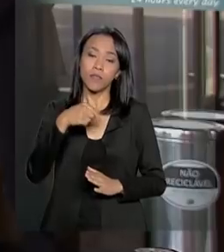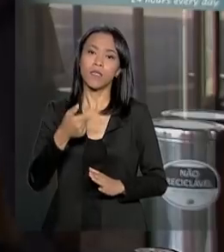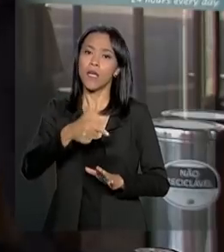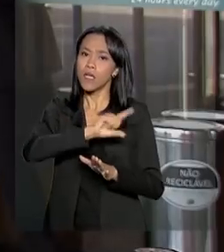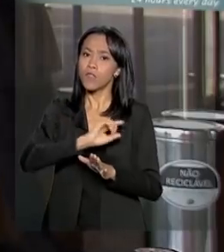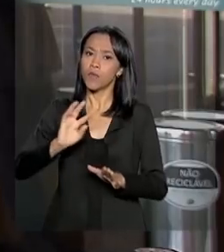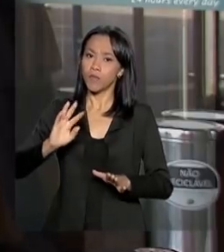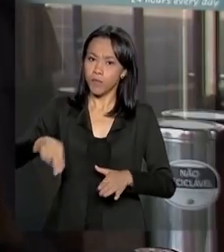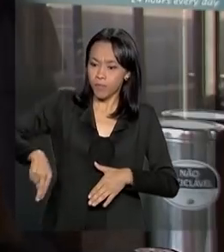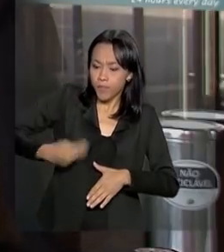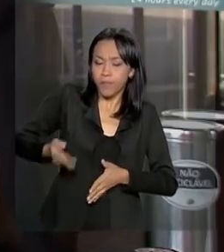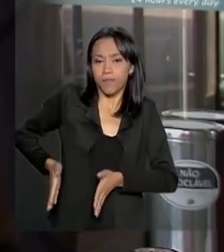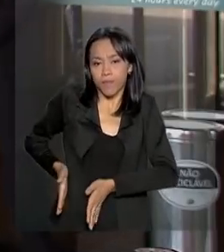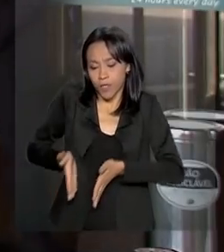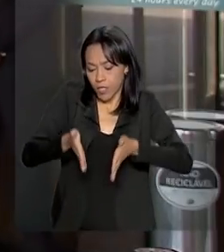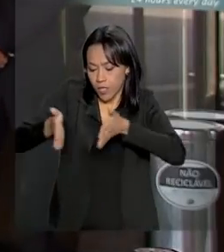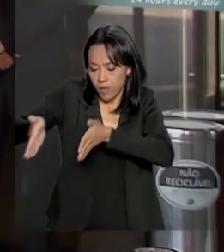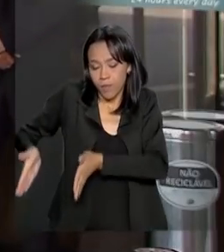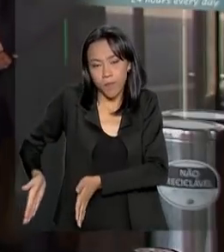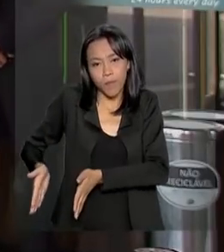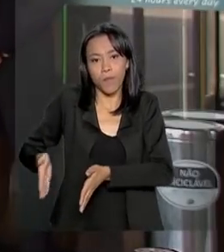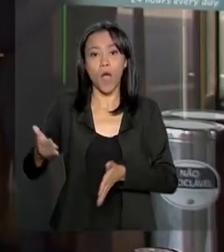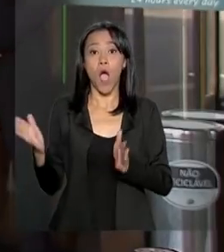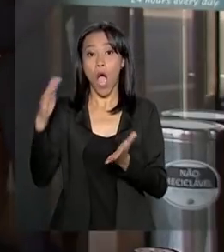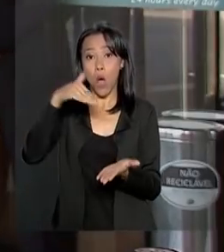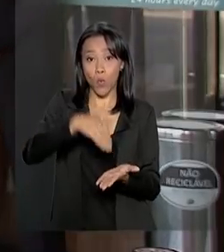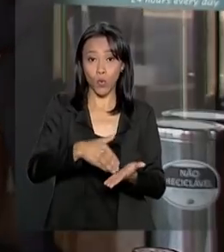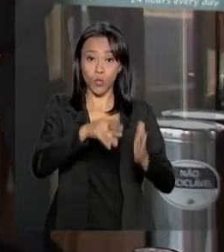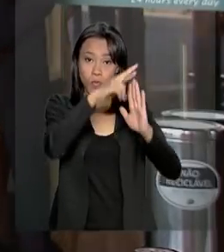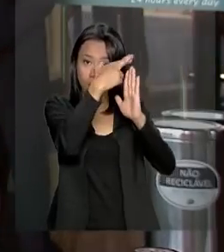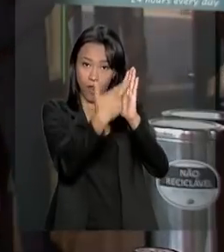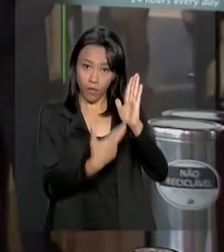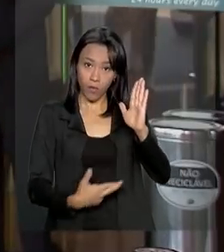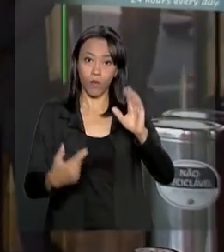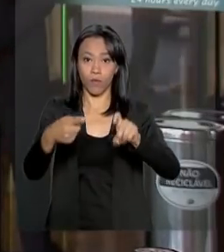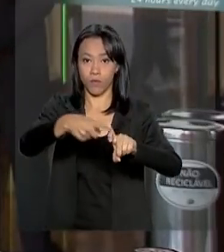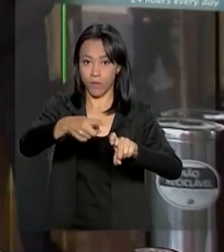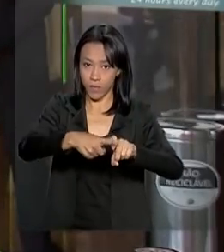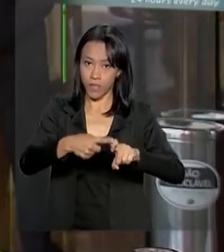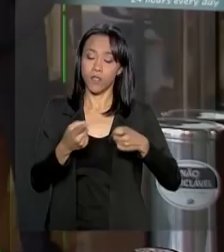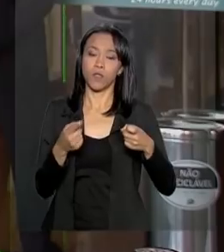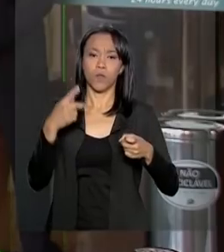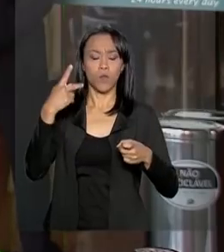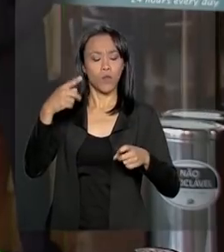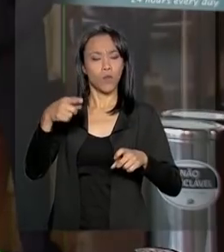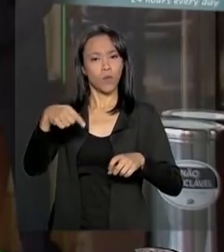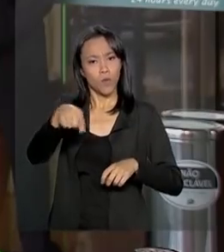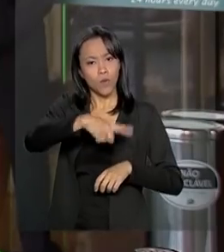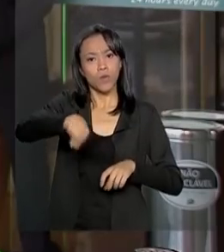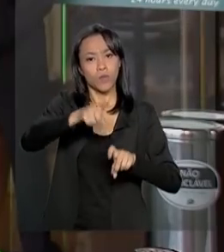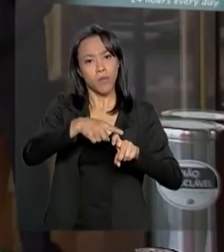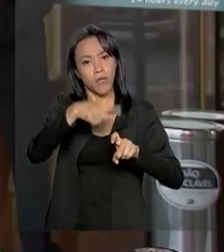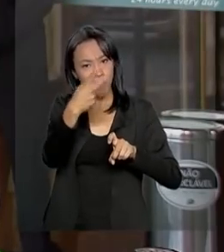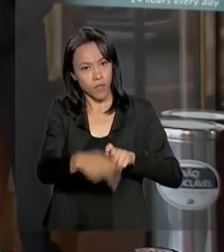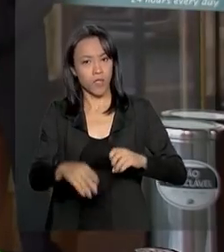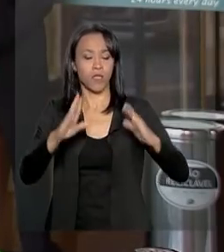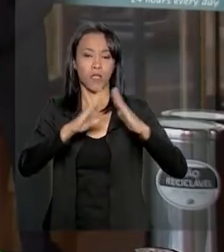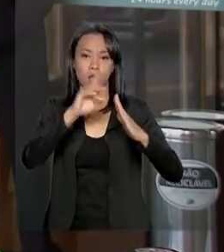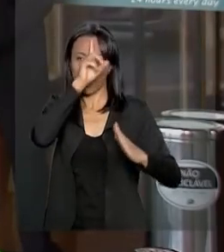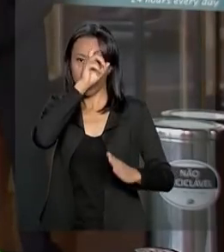de colostomia. De acordo com o último boletim médico, os médicos aqui do Hospital Albert